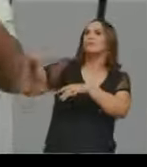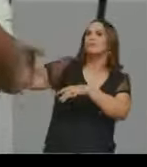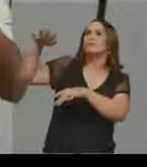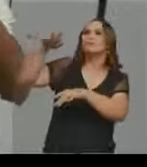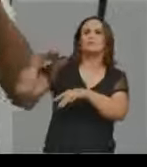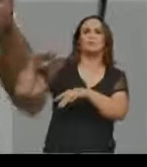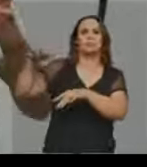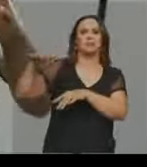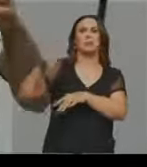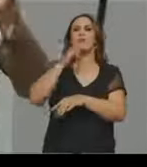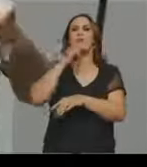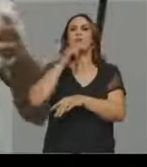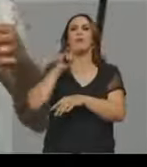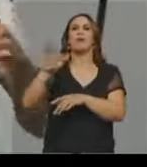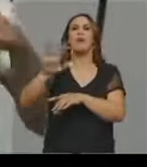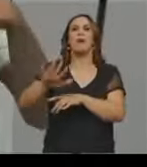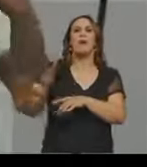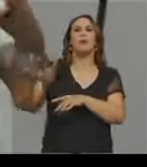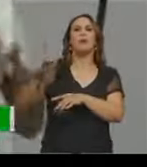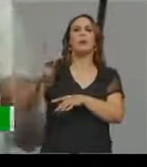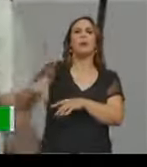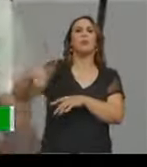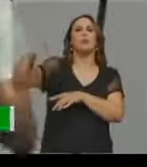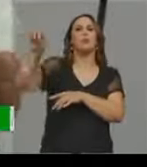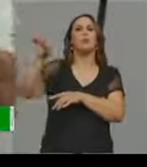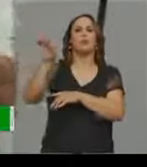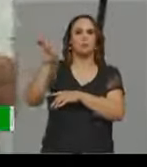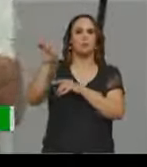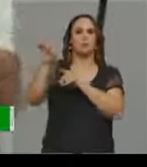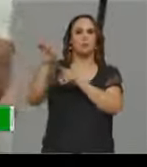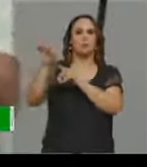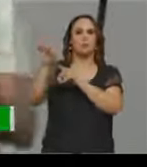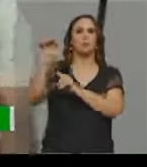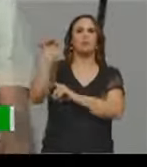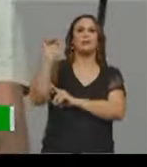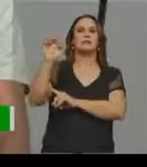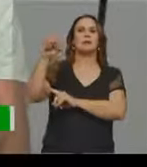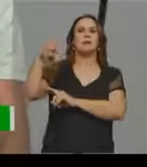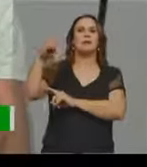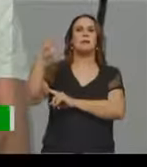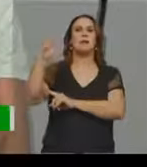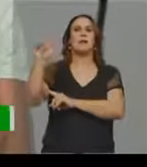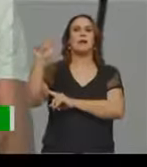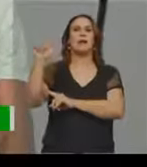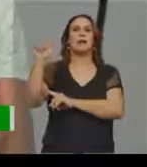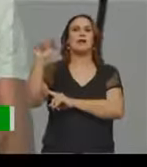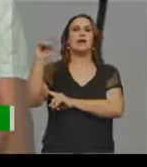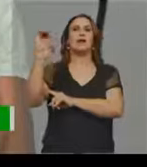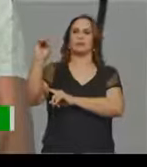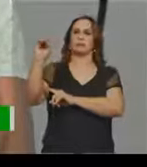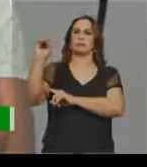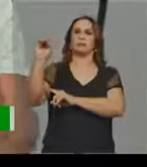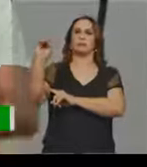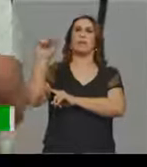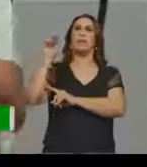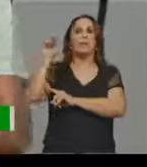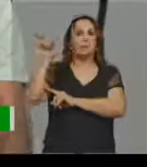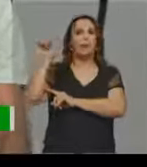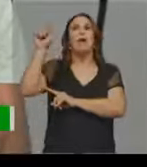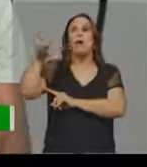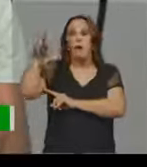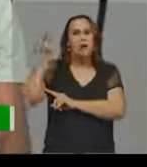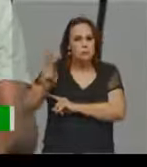numa região do Nordeste é o semiárido, então é um clima mais seco. Esse é o clima daquela região. E ano que vem não vai deixar de ser o clima